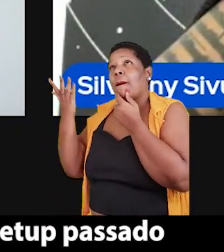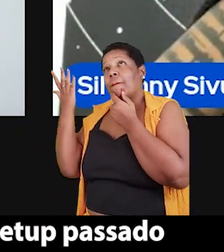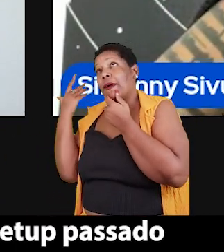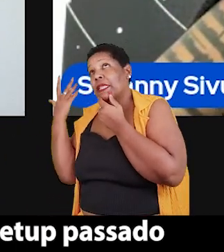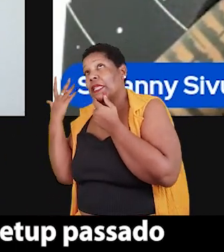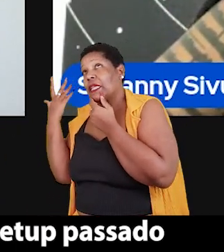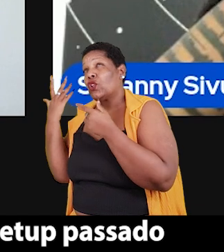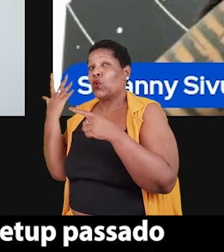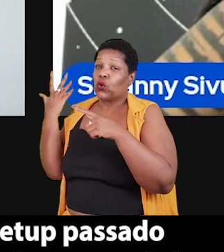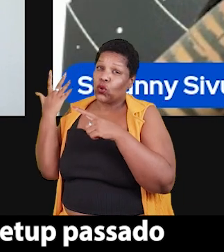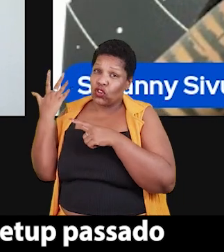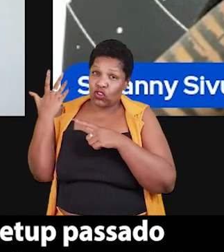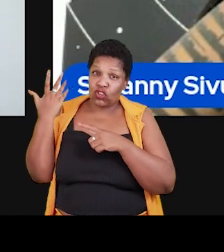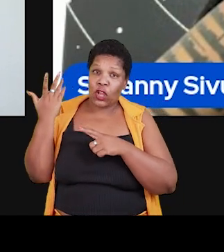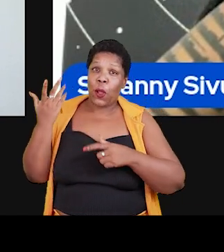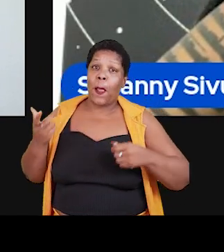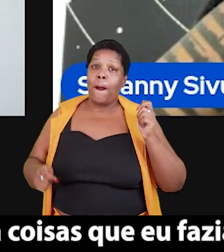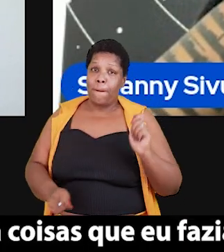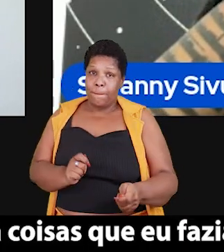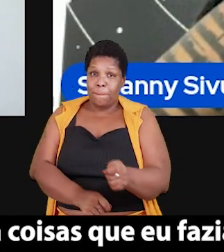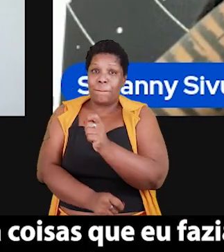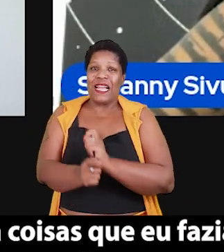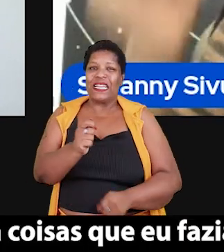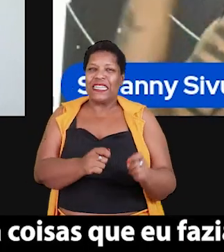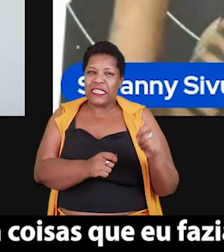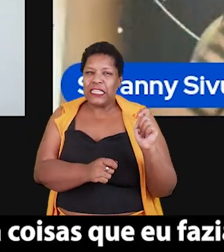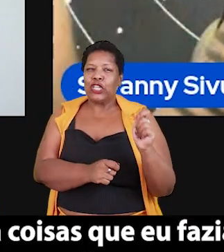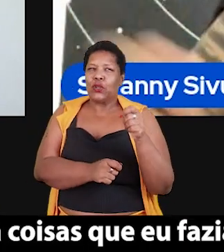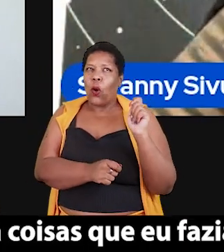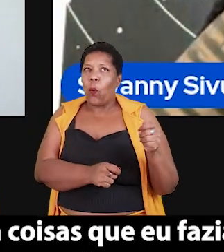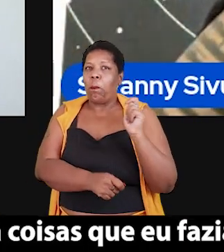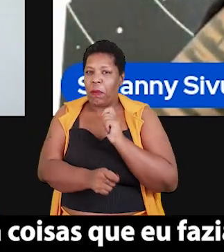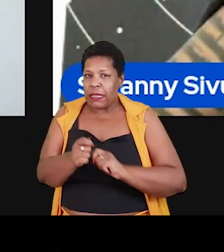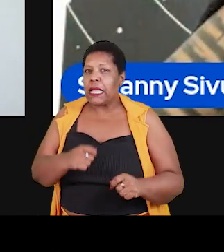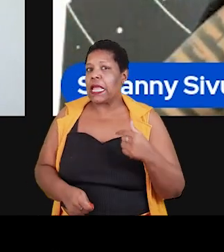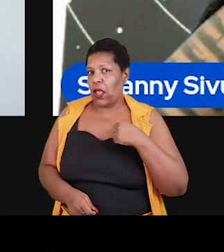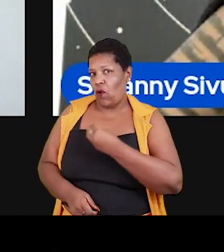passado, eu tinha ainda elementos de bateria, porque tinha coisas que eu fazia batera ali